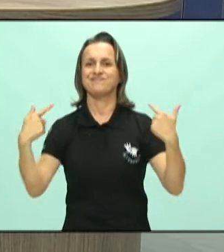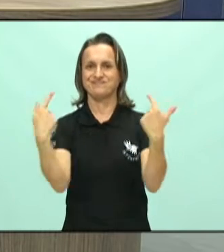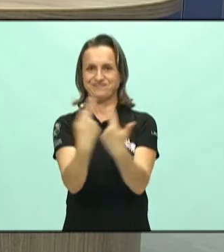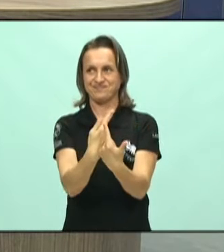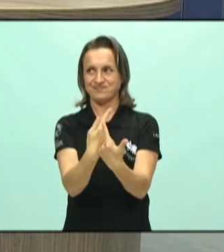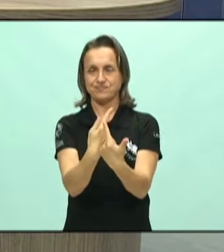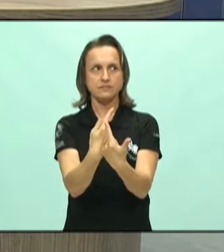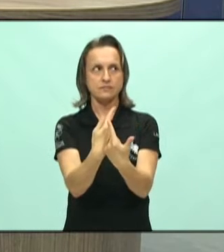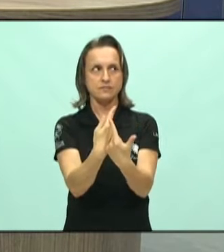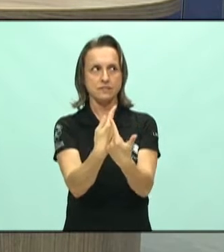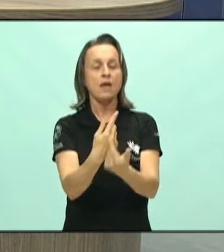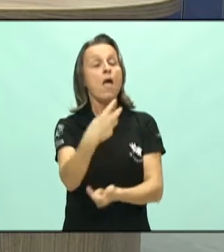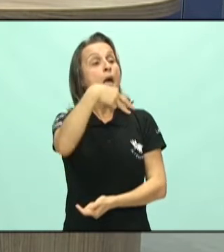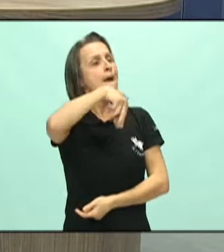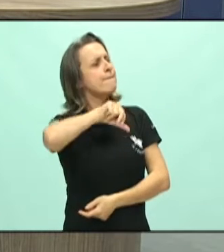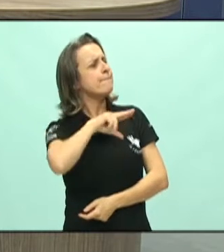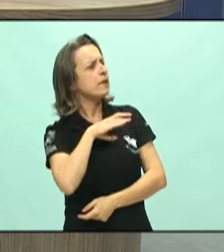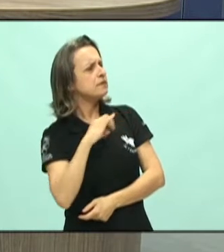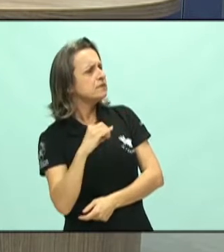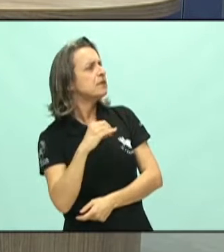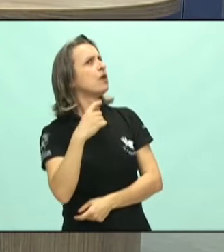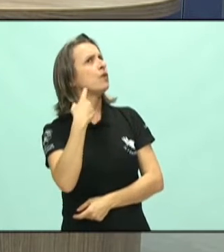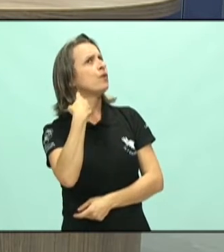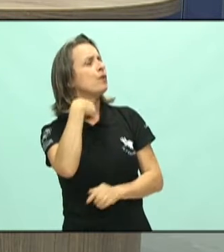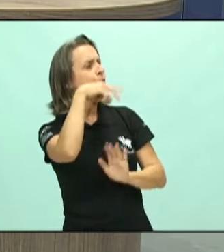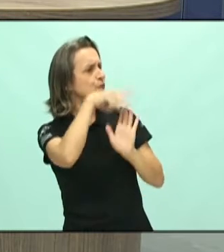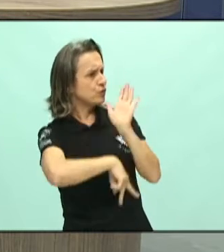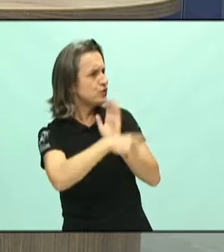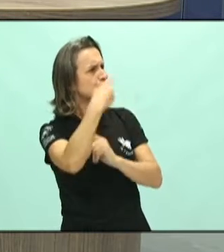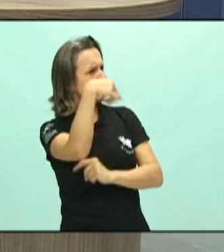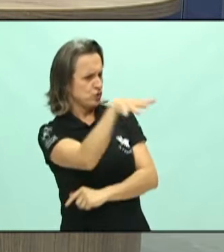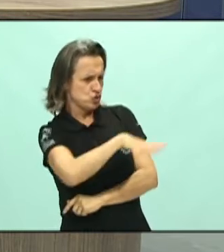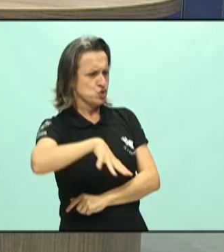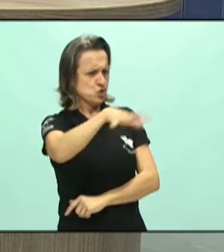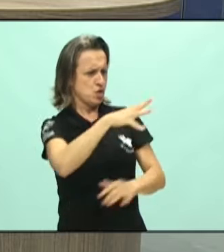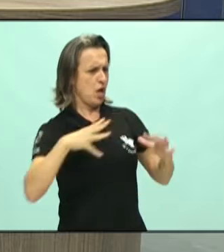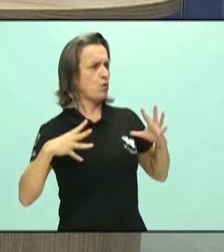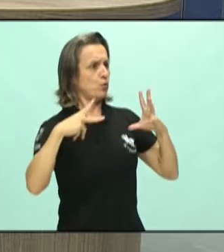o projeto foi com unanimidade de vereadores de situação,